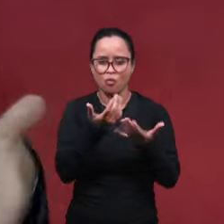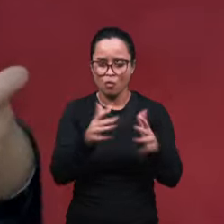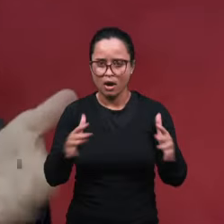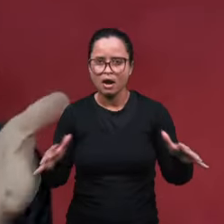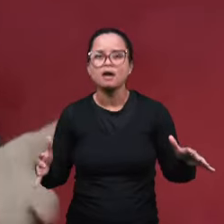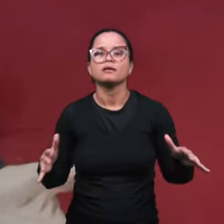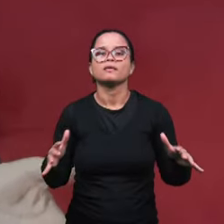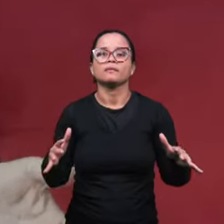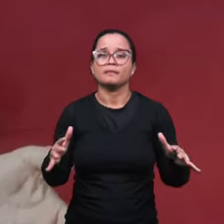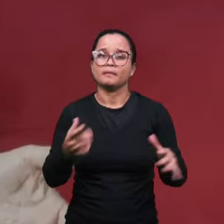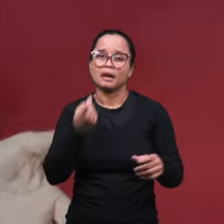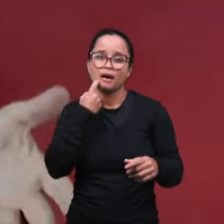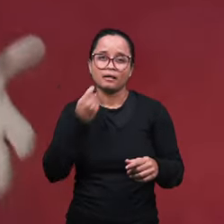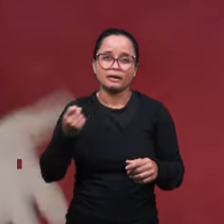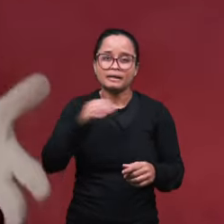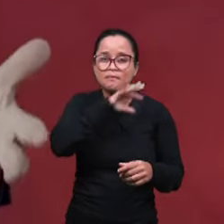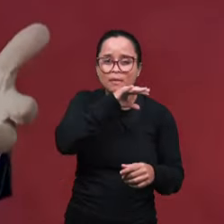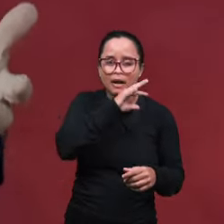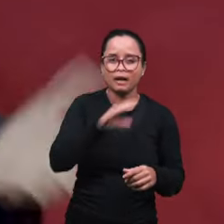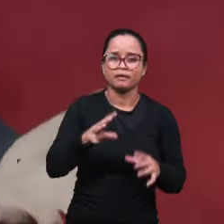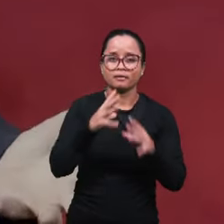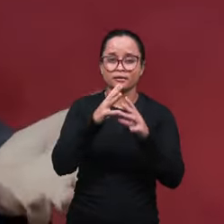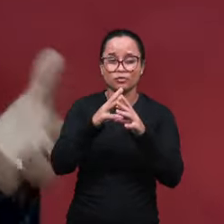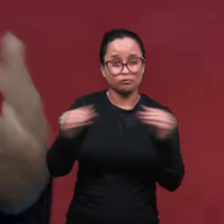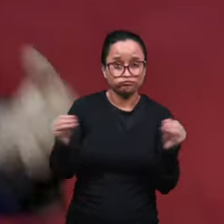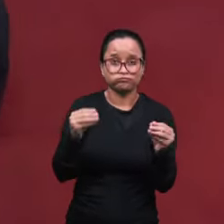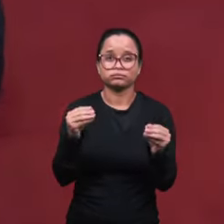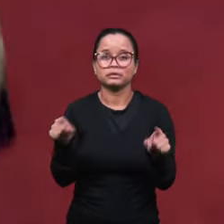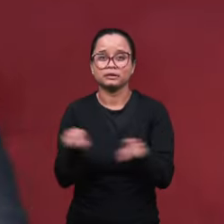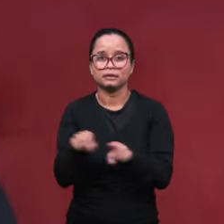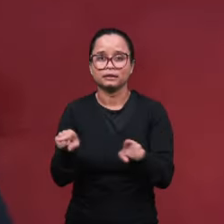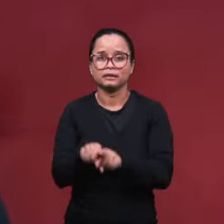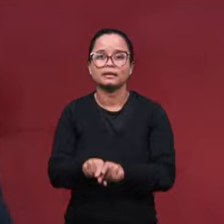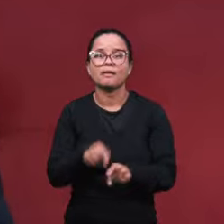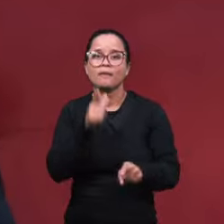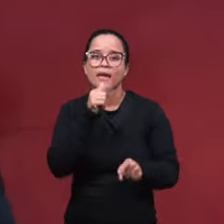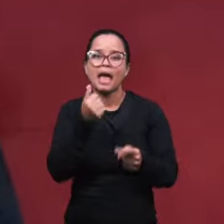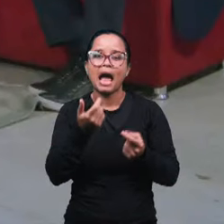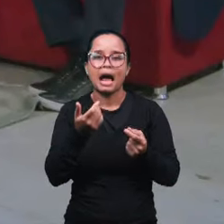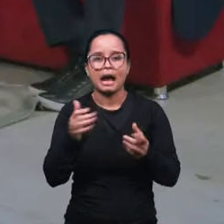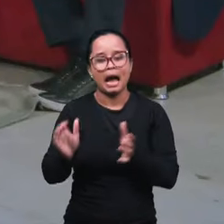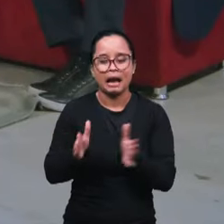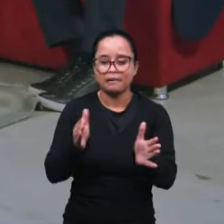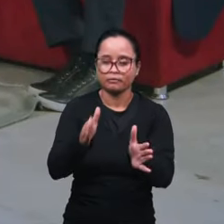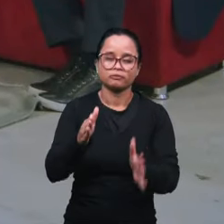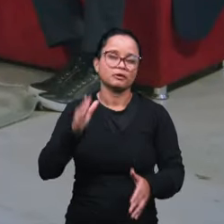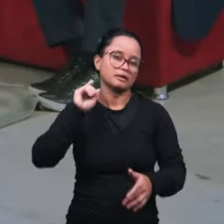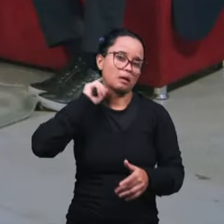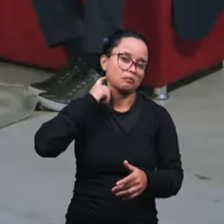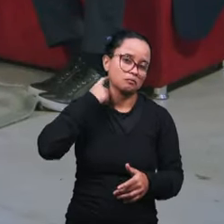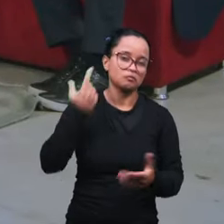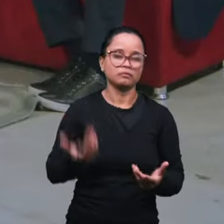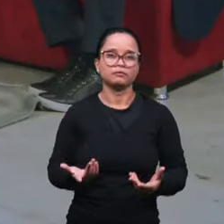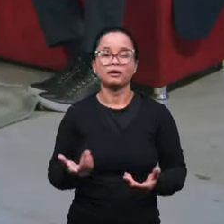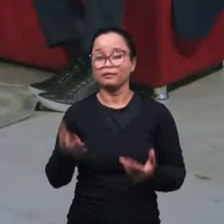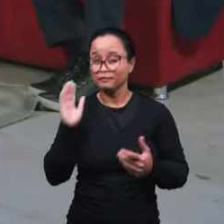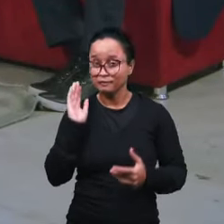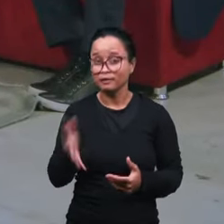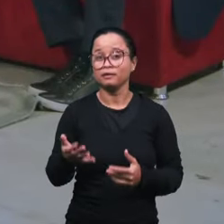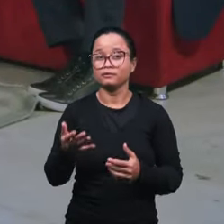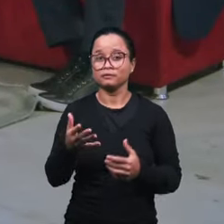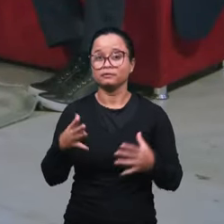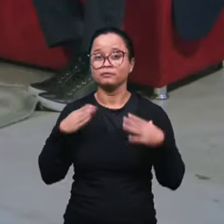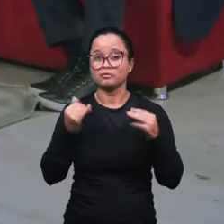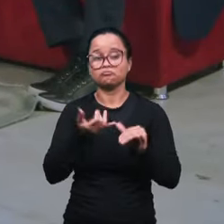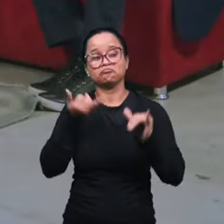que a gente chama rios e lagos, né, falta a quarta trombeta para a igreja ser levada. Pastor Gilson, uma coisa que seria muito